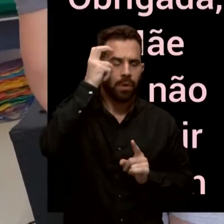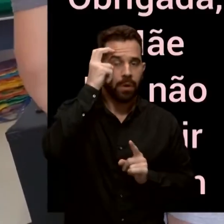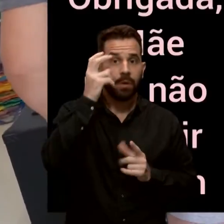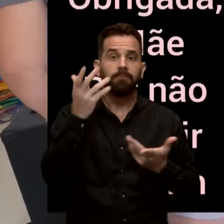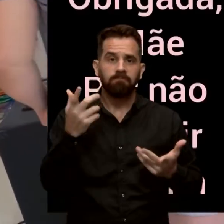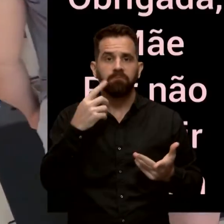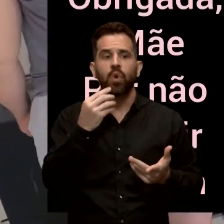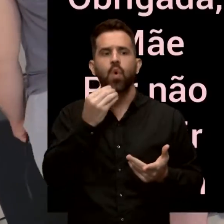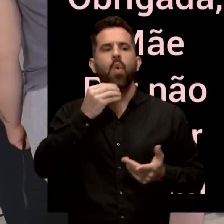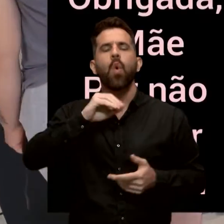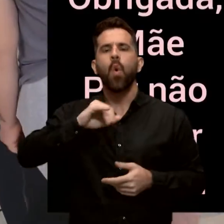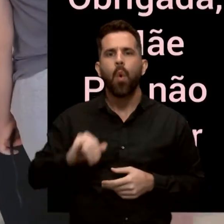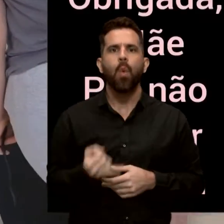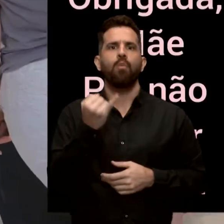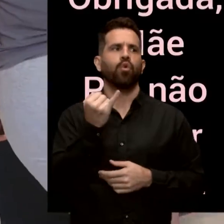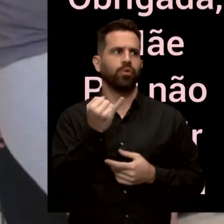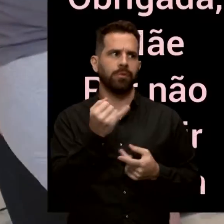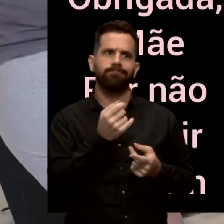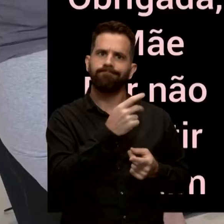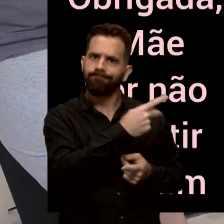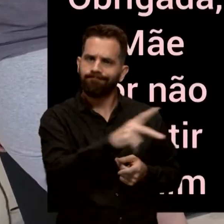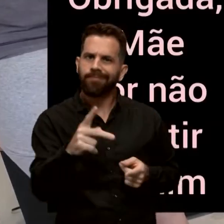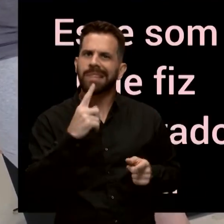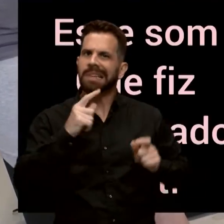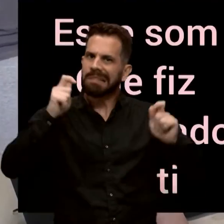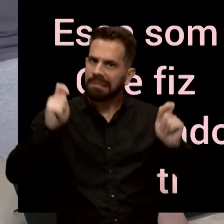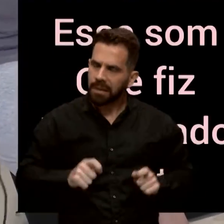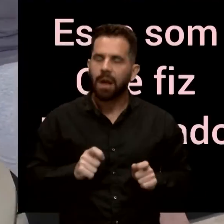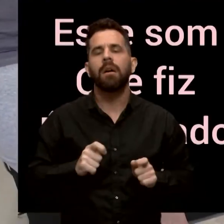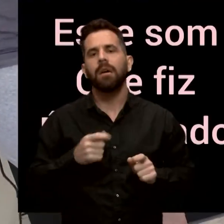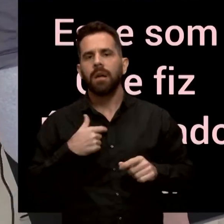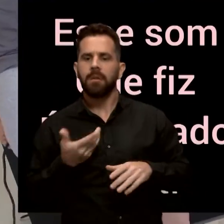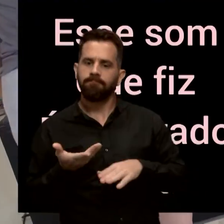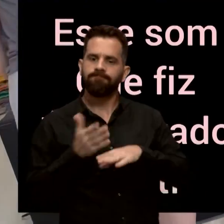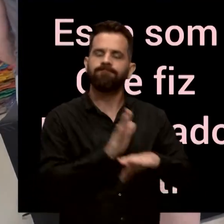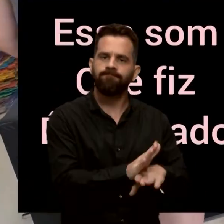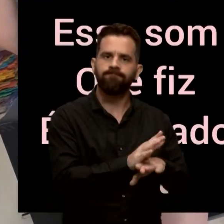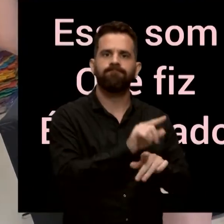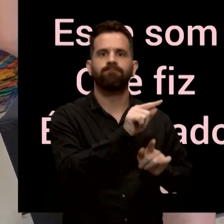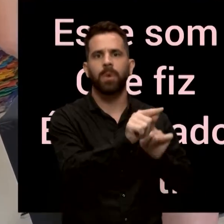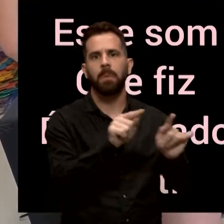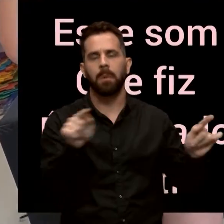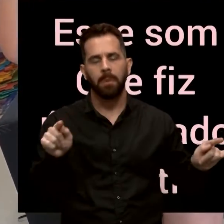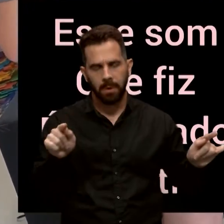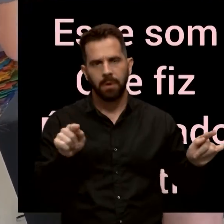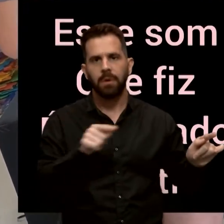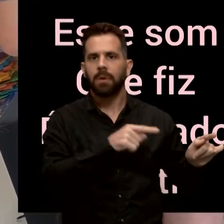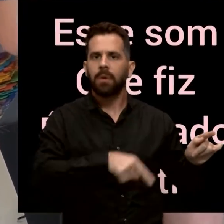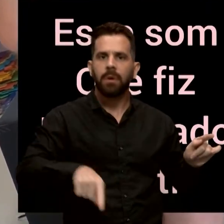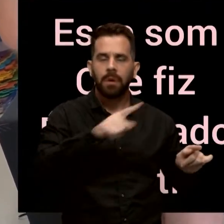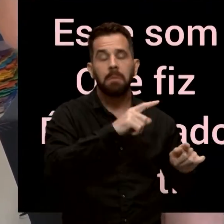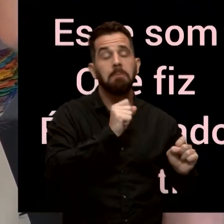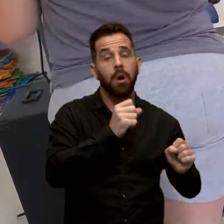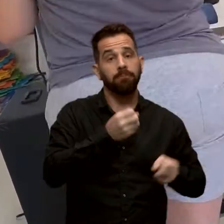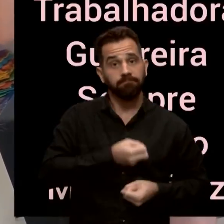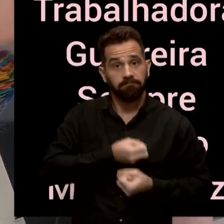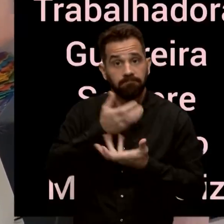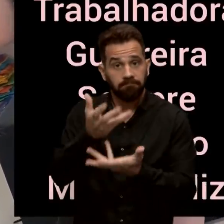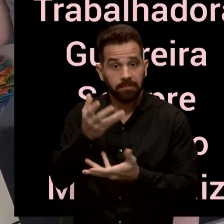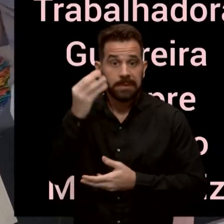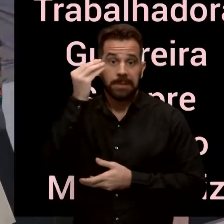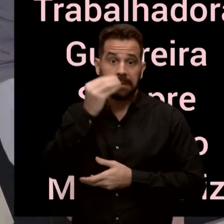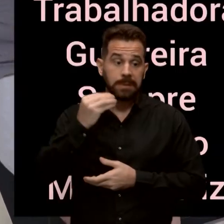uma oportunidade para canalizar isso, eles poderiam trazer tanto as suas experiências